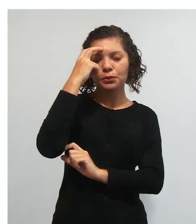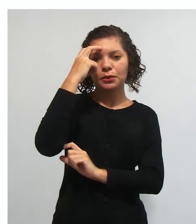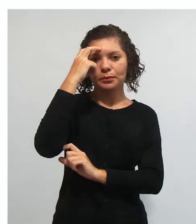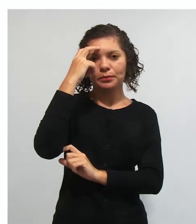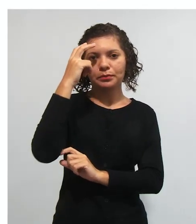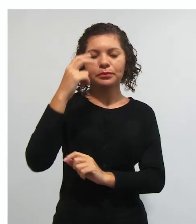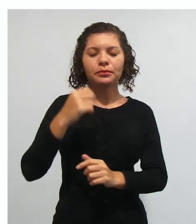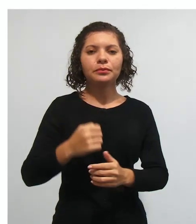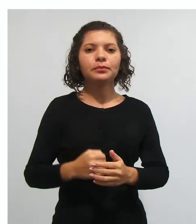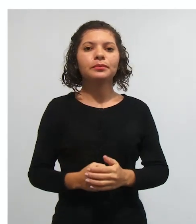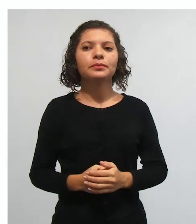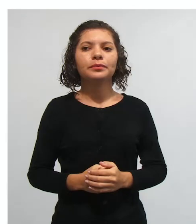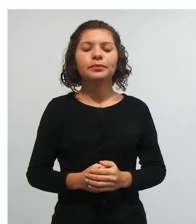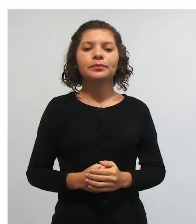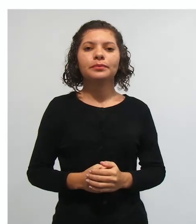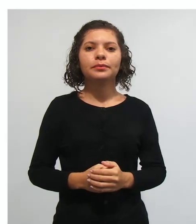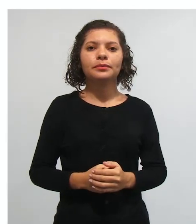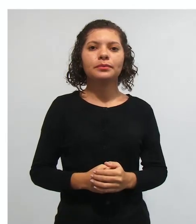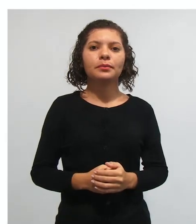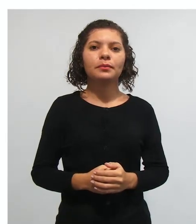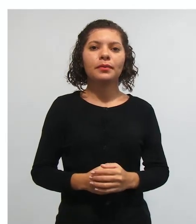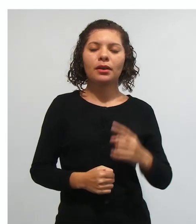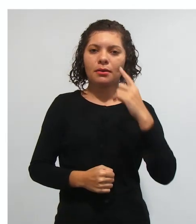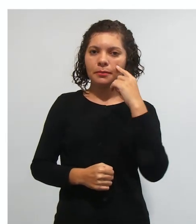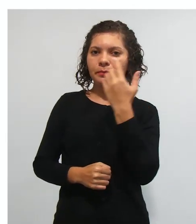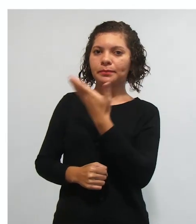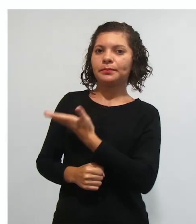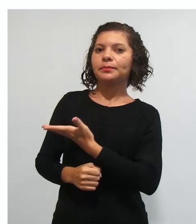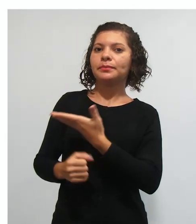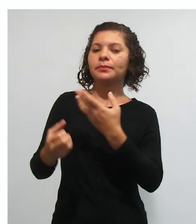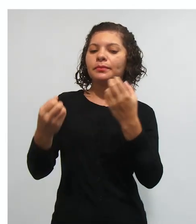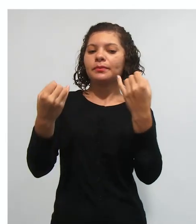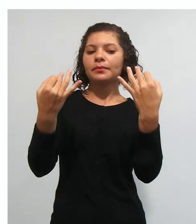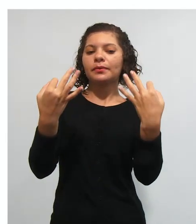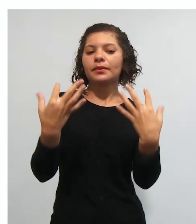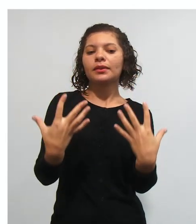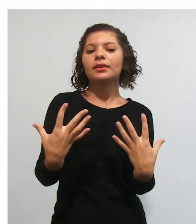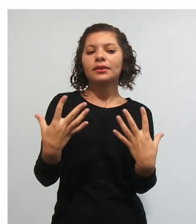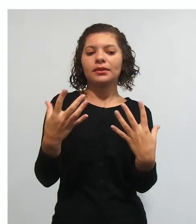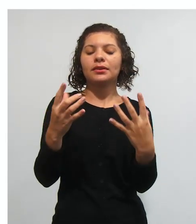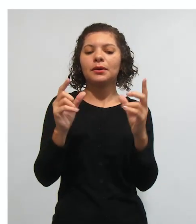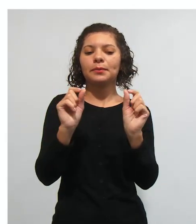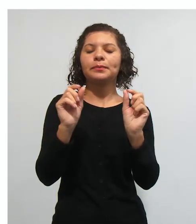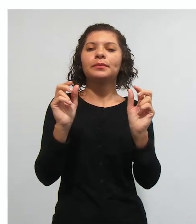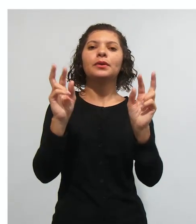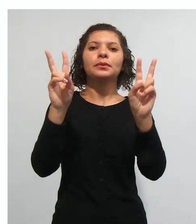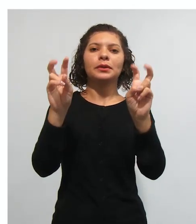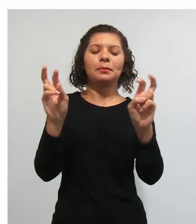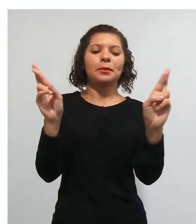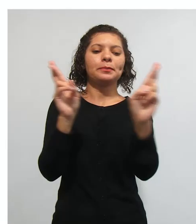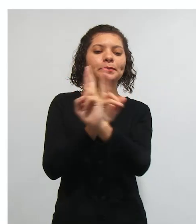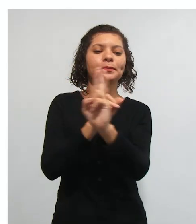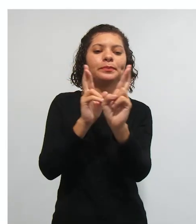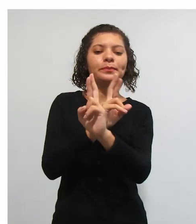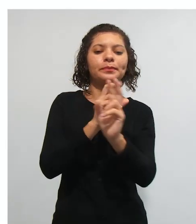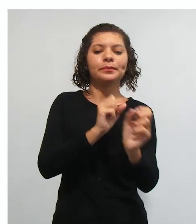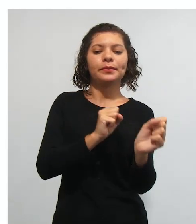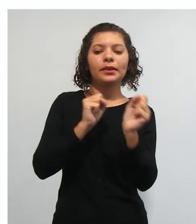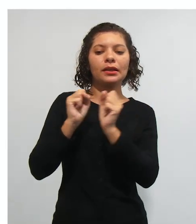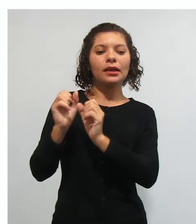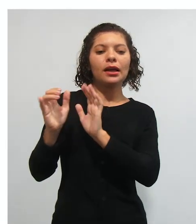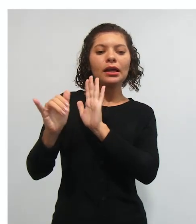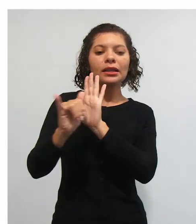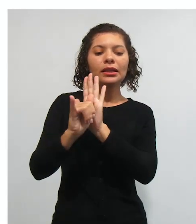simbólicos que a compõem Aqui nós temos a questão das relações de poder que eu falei para vocês a